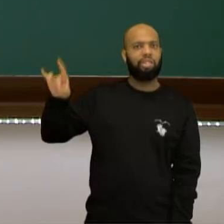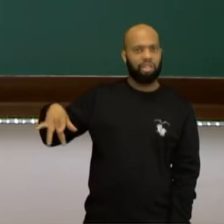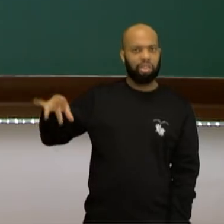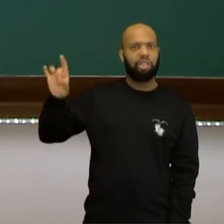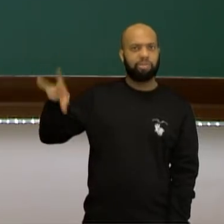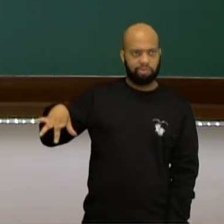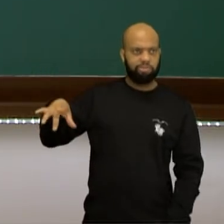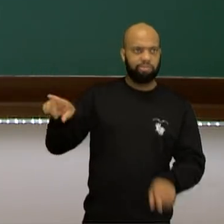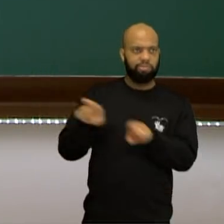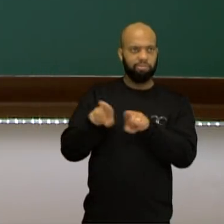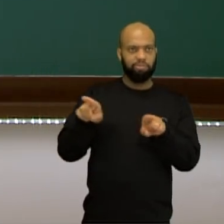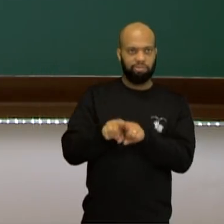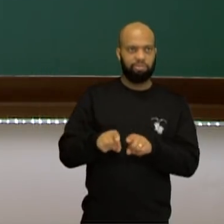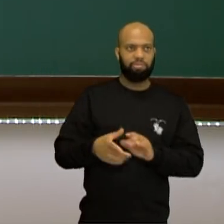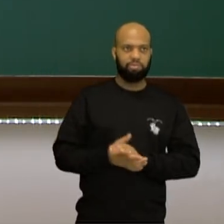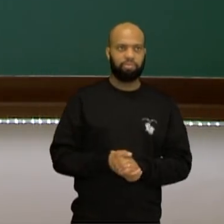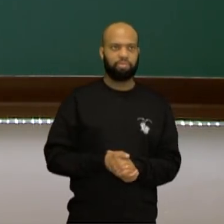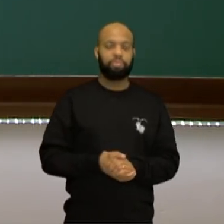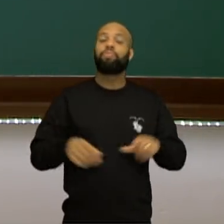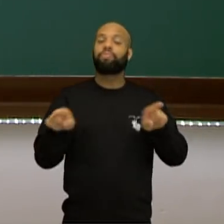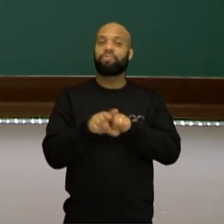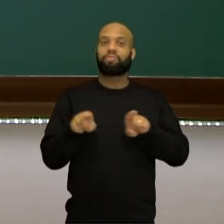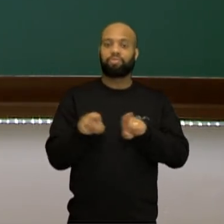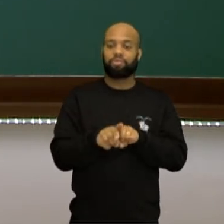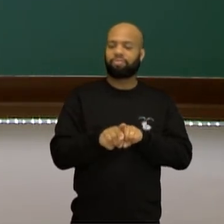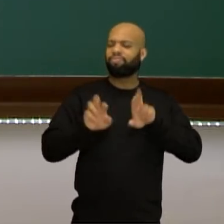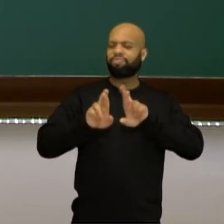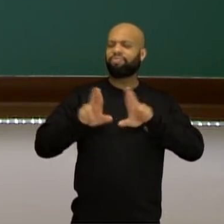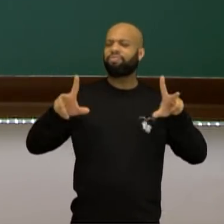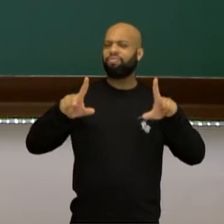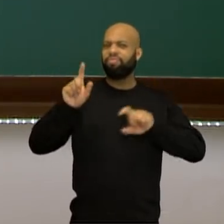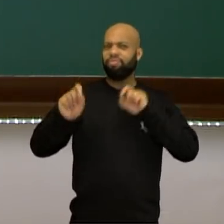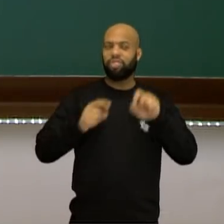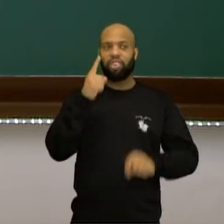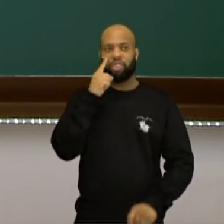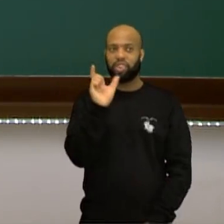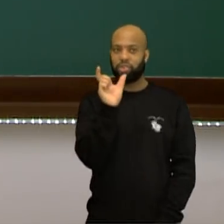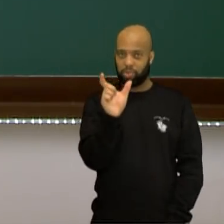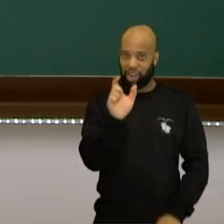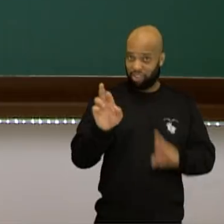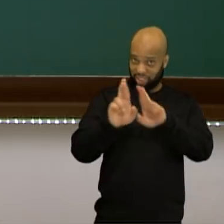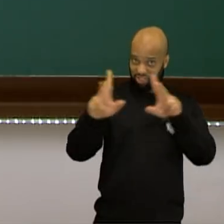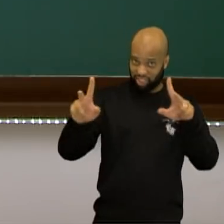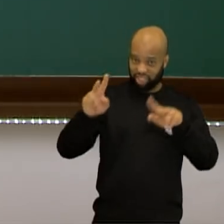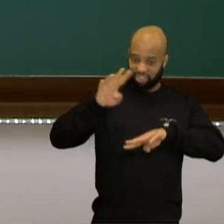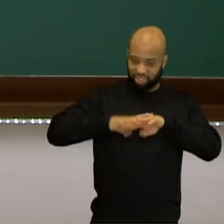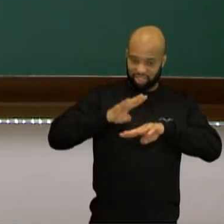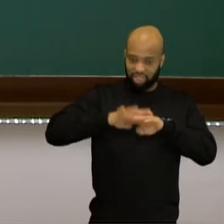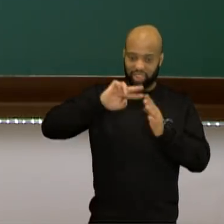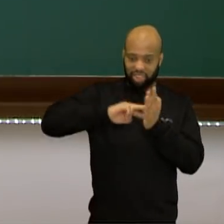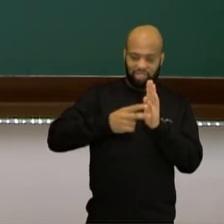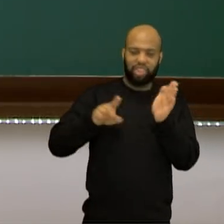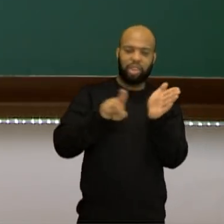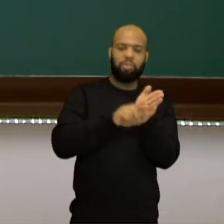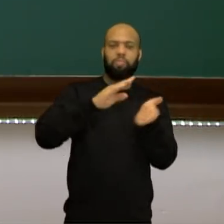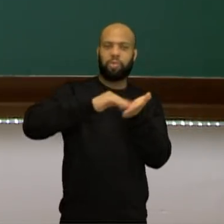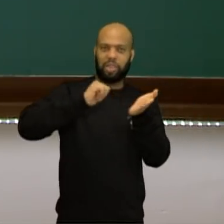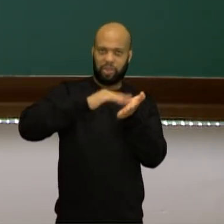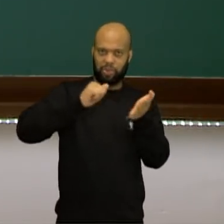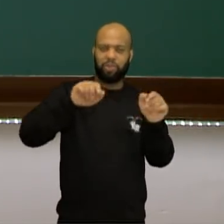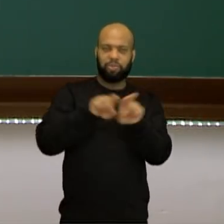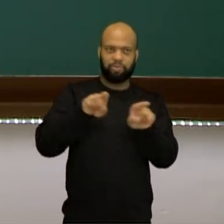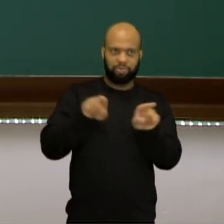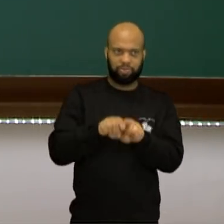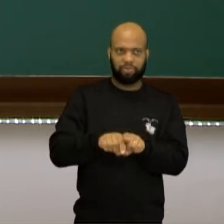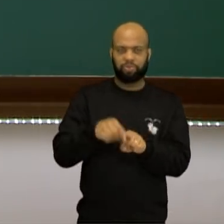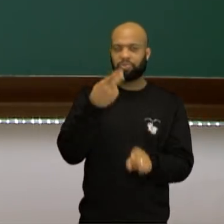Quanto está sobrando? Quanto tem a mais? Qual é a diferença? Olha a palavrinha tão importante que remete à ideia de subtração, quando você